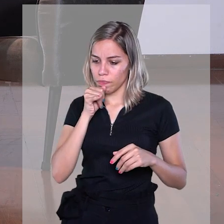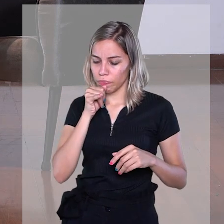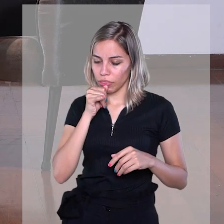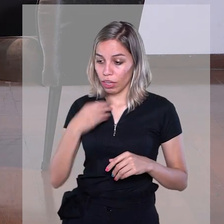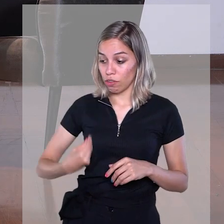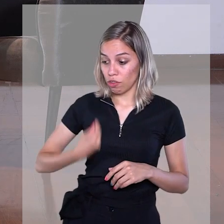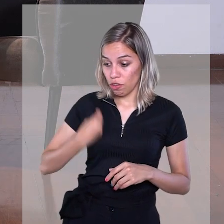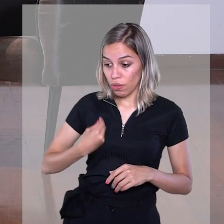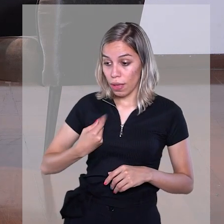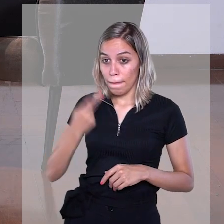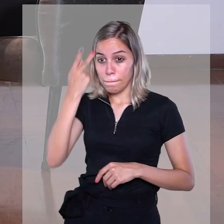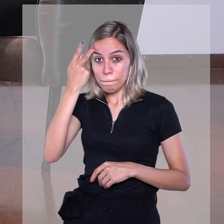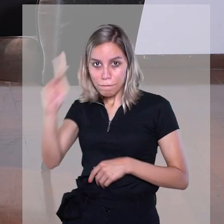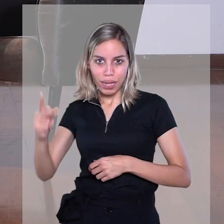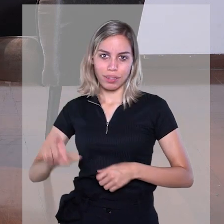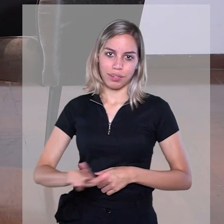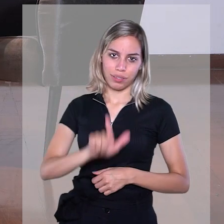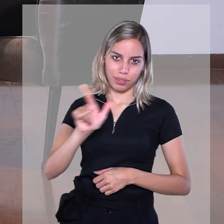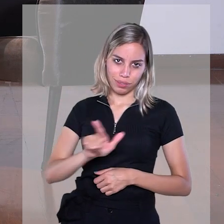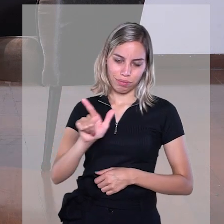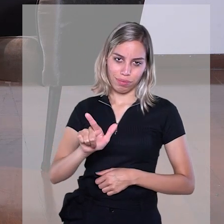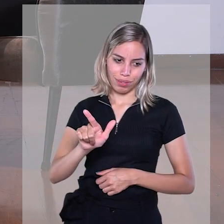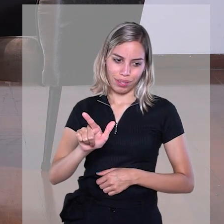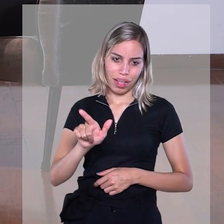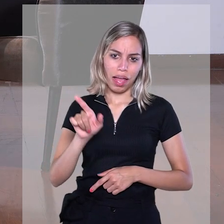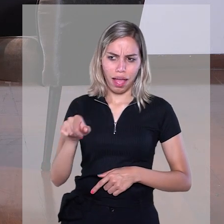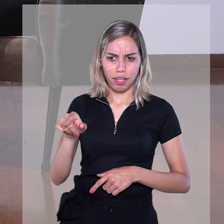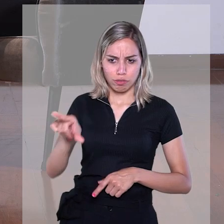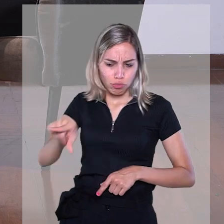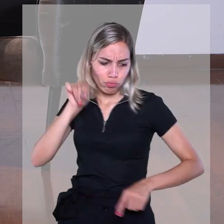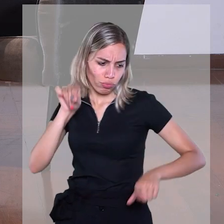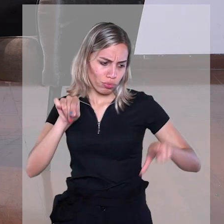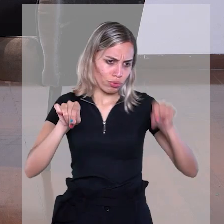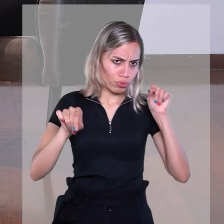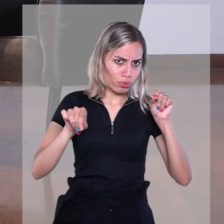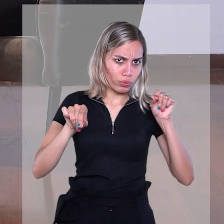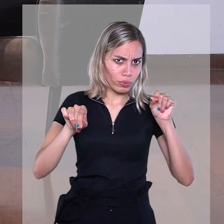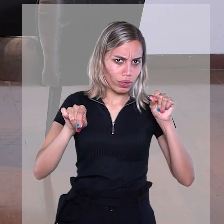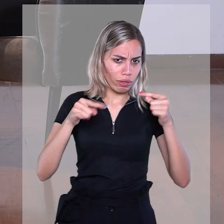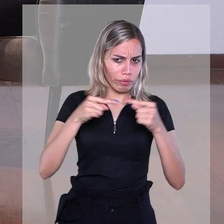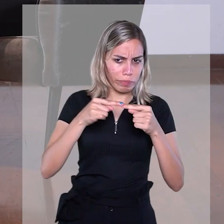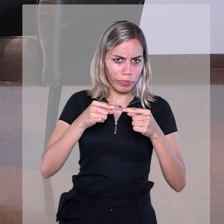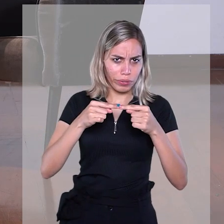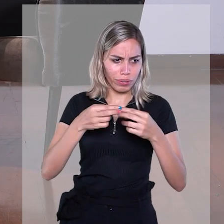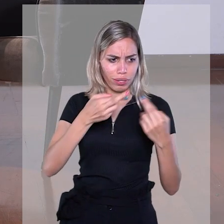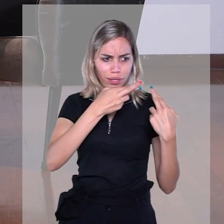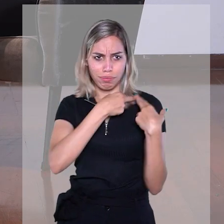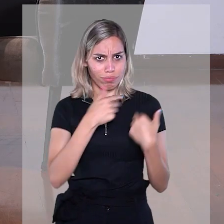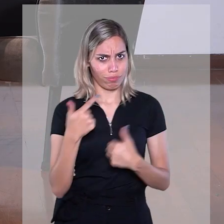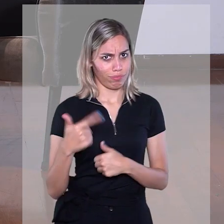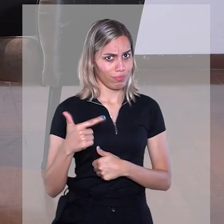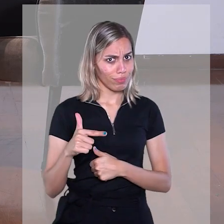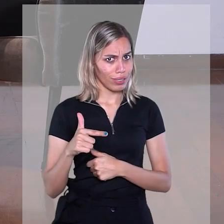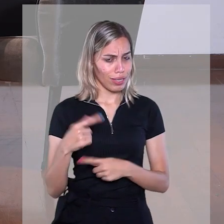poesia, porque são decisões da ordem quase que da irresponsabilidade, né? Eu acho